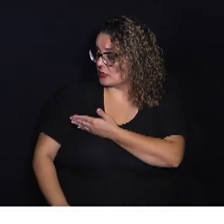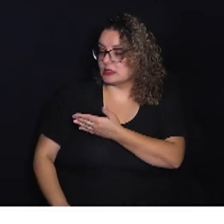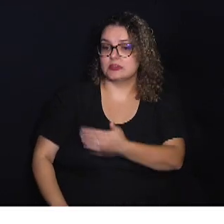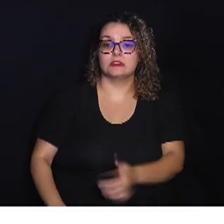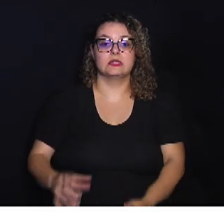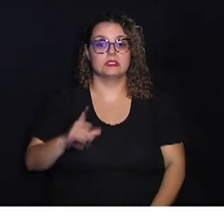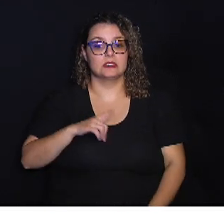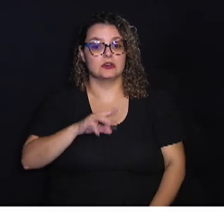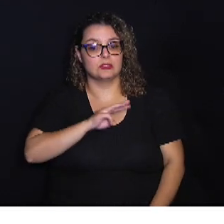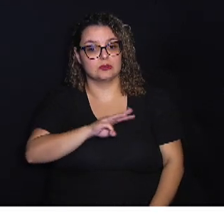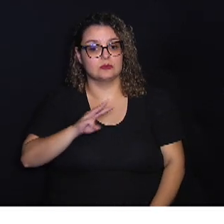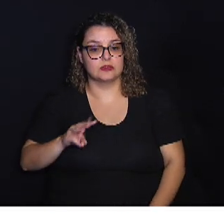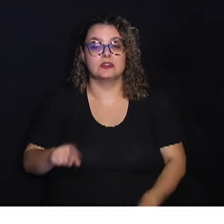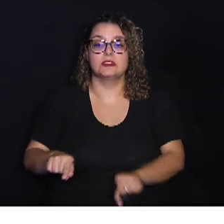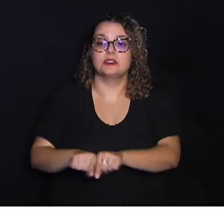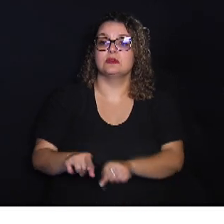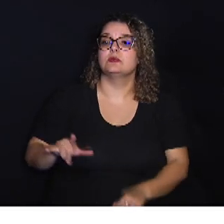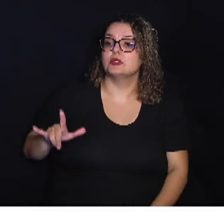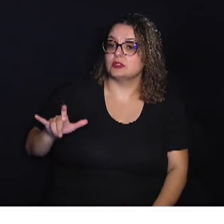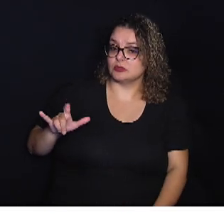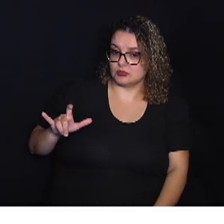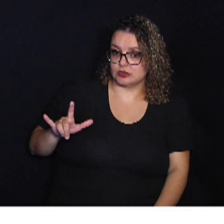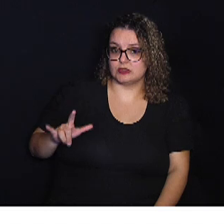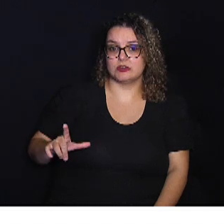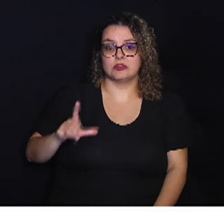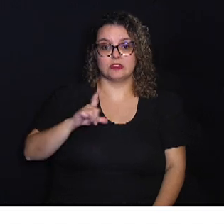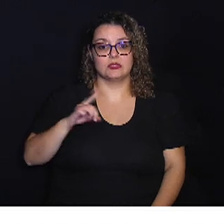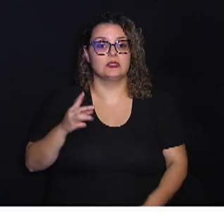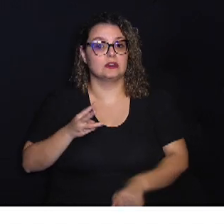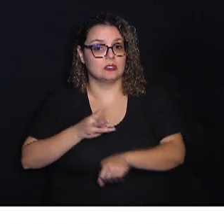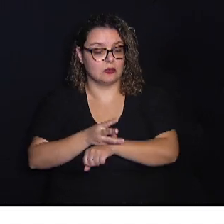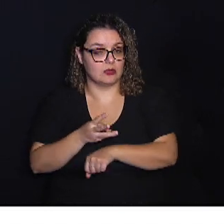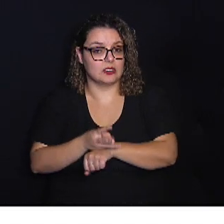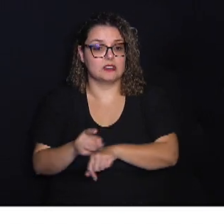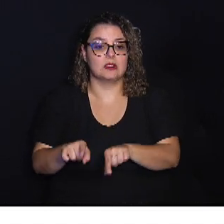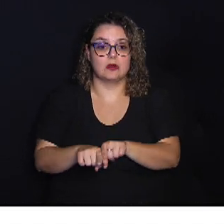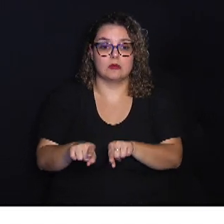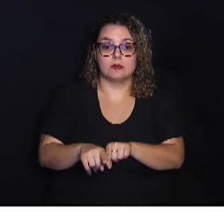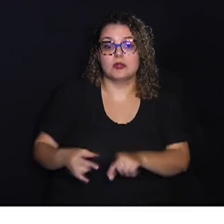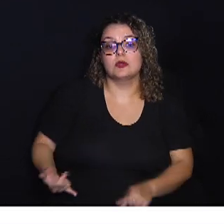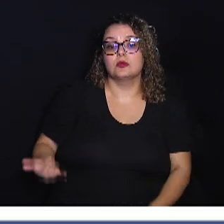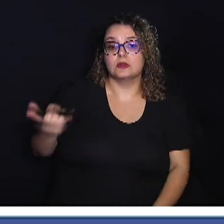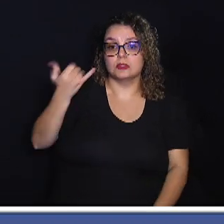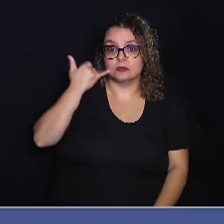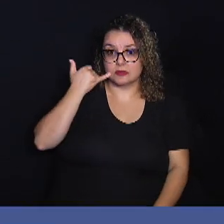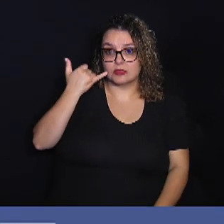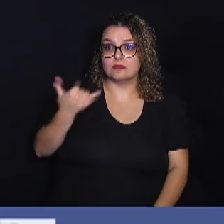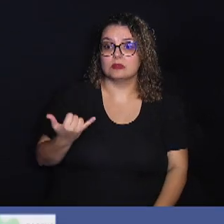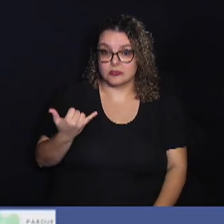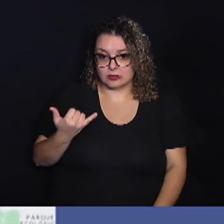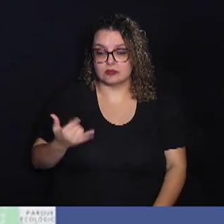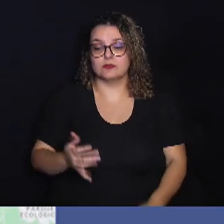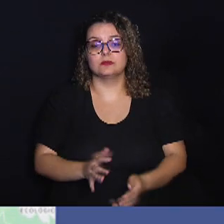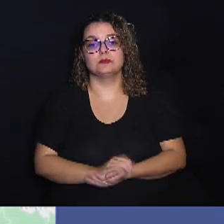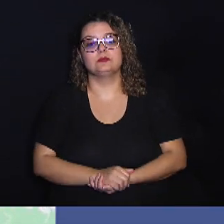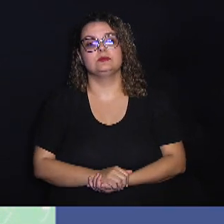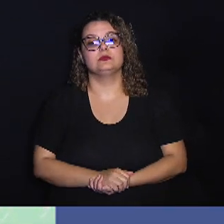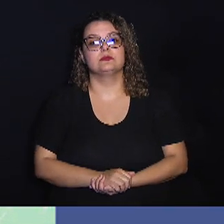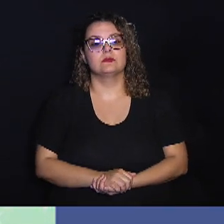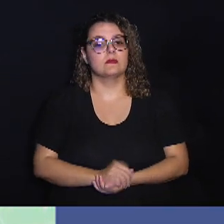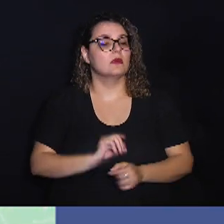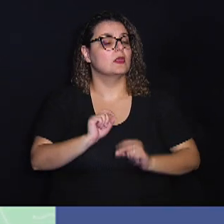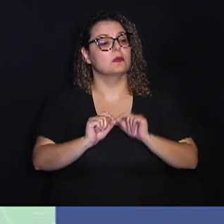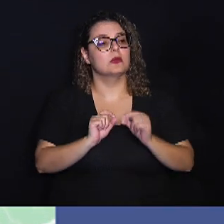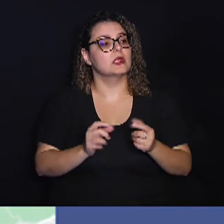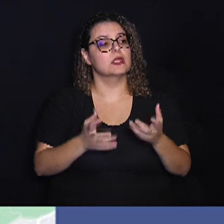página no Instagram, mas também temos o nosso contato e temos o site também. E para quem quiser,